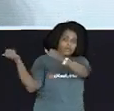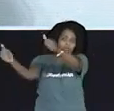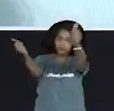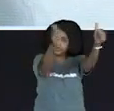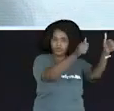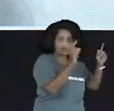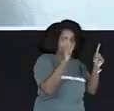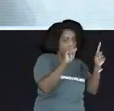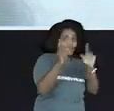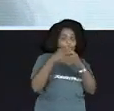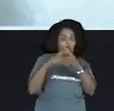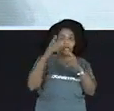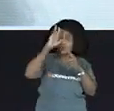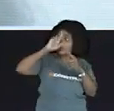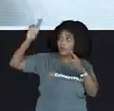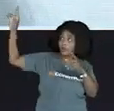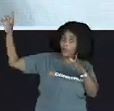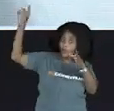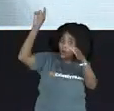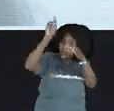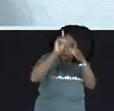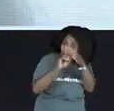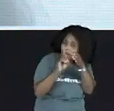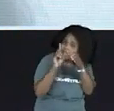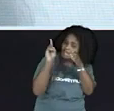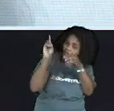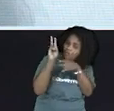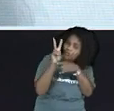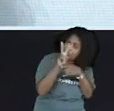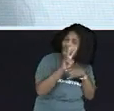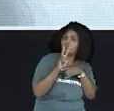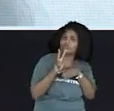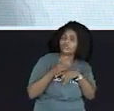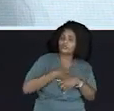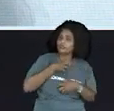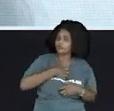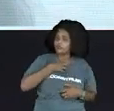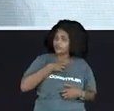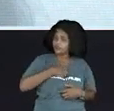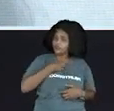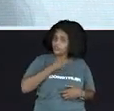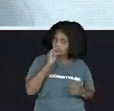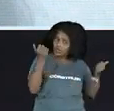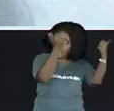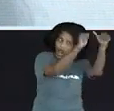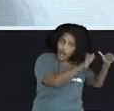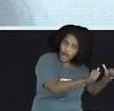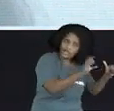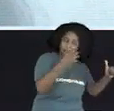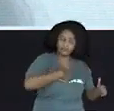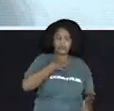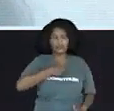está no meio de vocês é Deus Zeloso a ira do Senhor o seu Deus se acenderá conta vocês